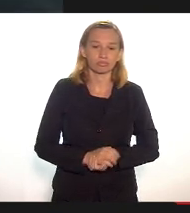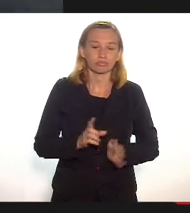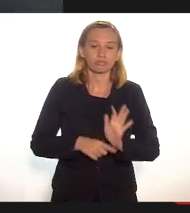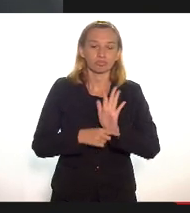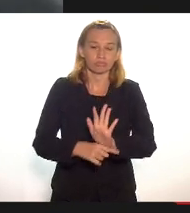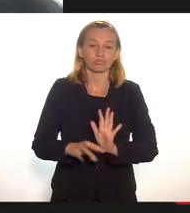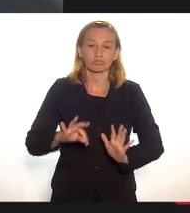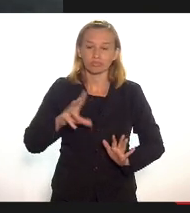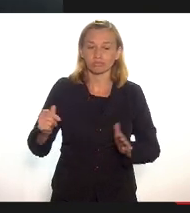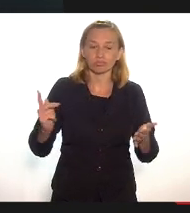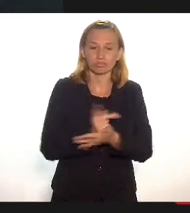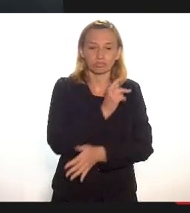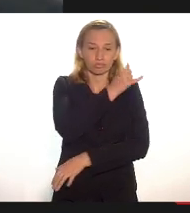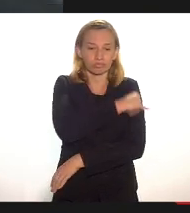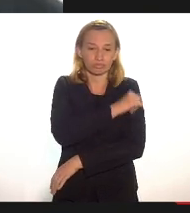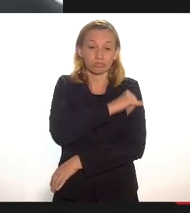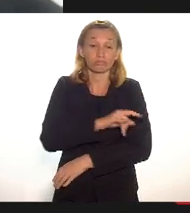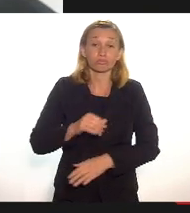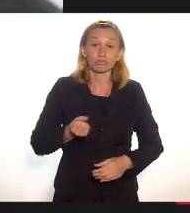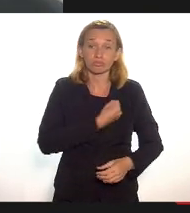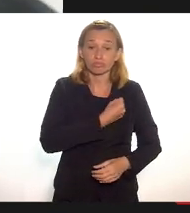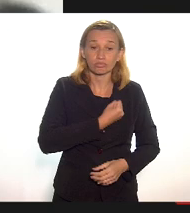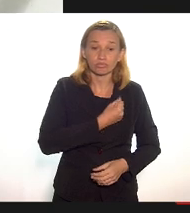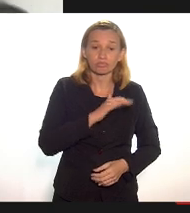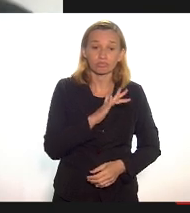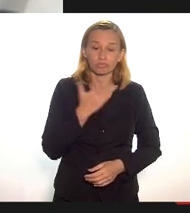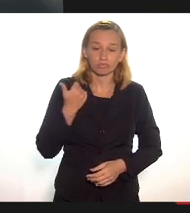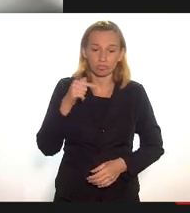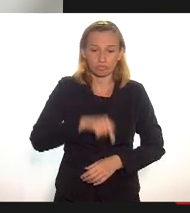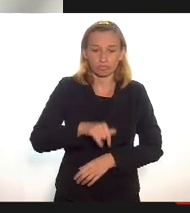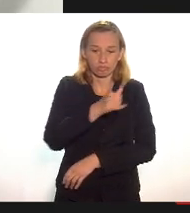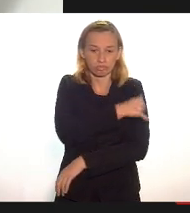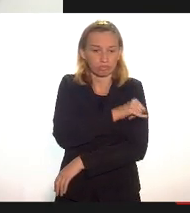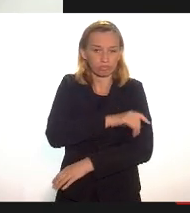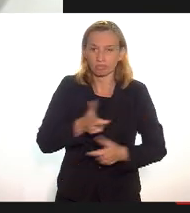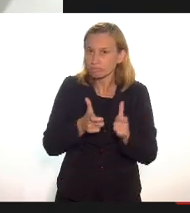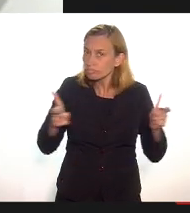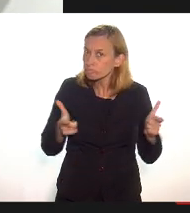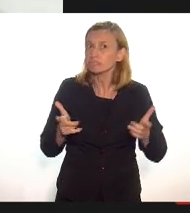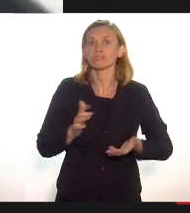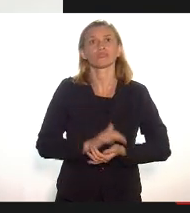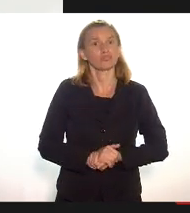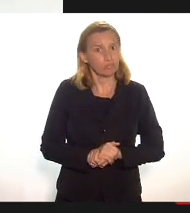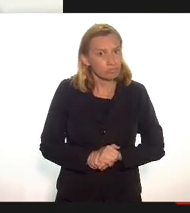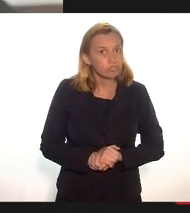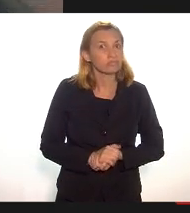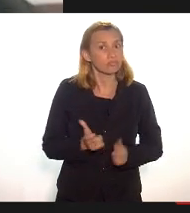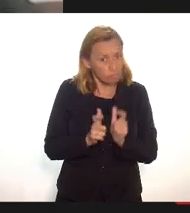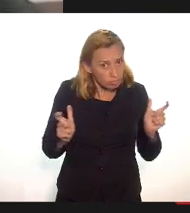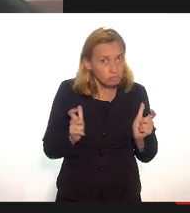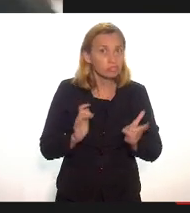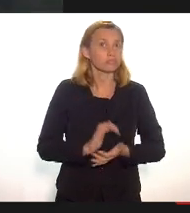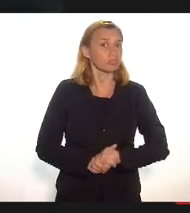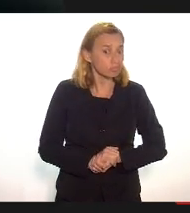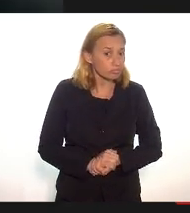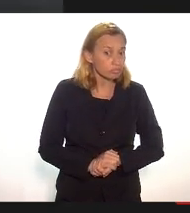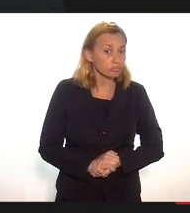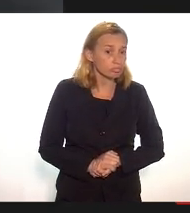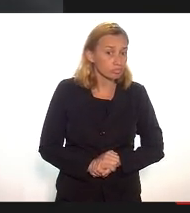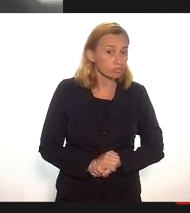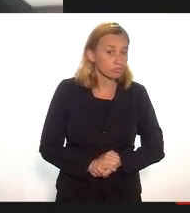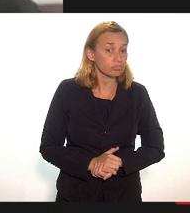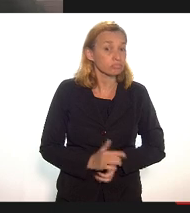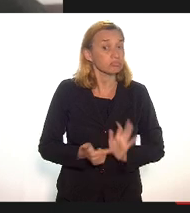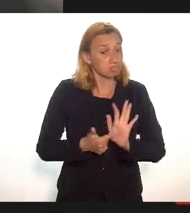Rio de Janeiro. Porque o número de mortos no Rio de Janeiro também é muito grande. Muito grande. O que